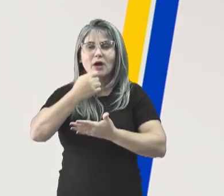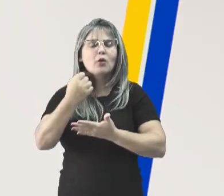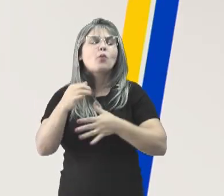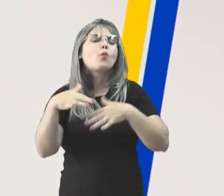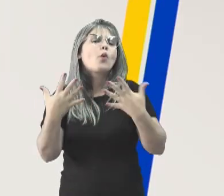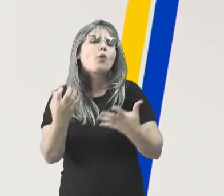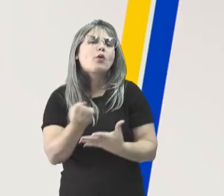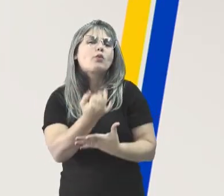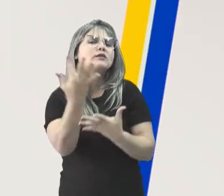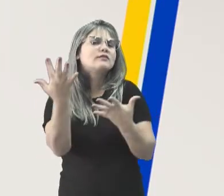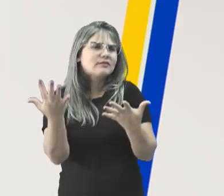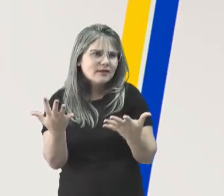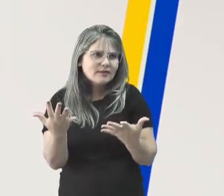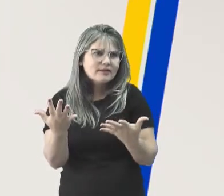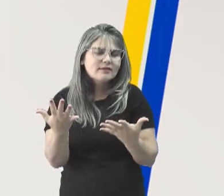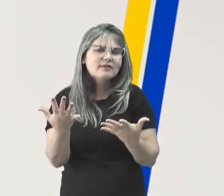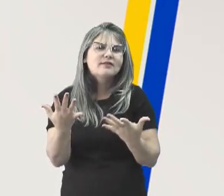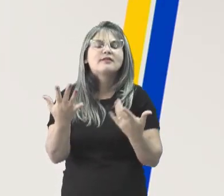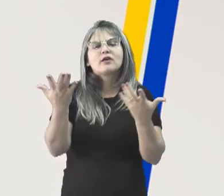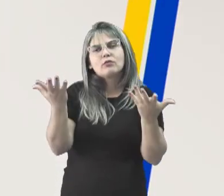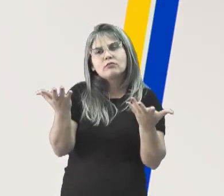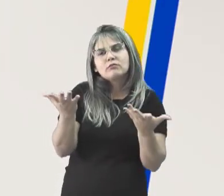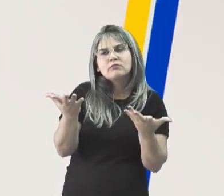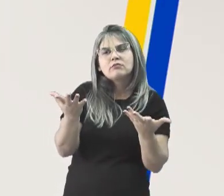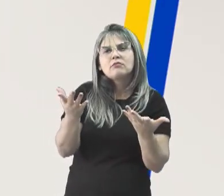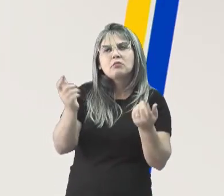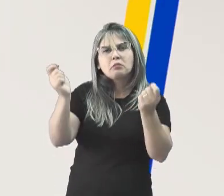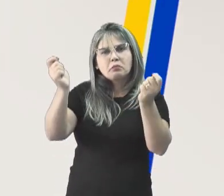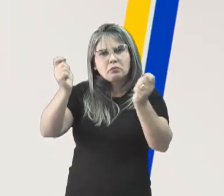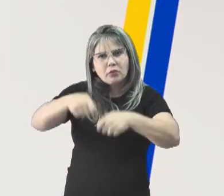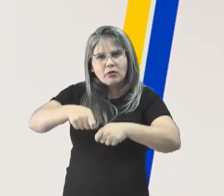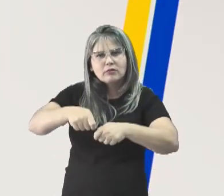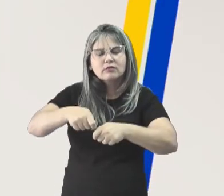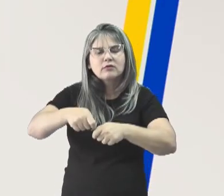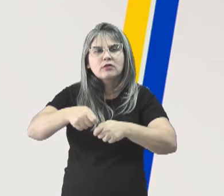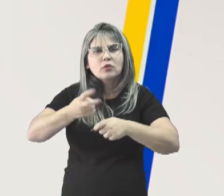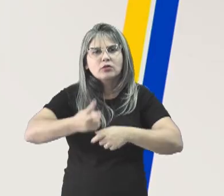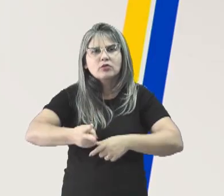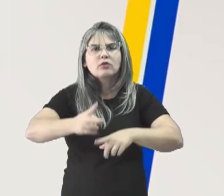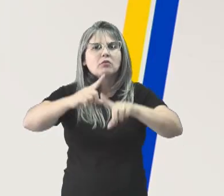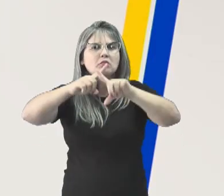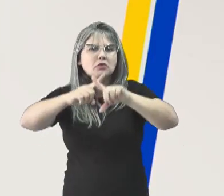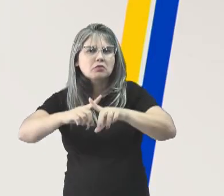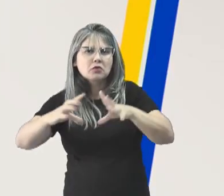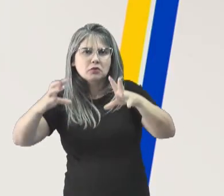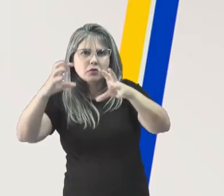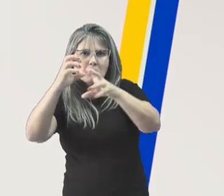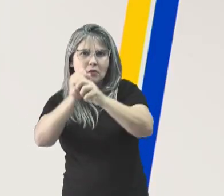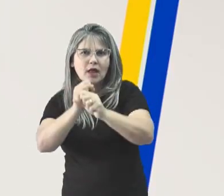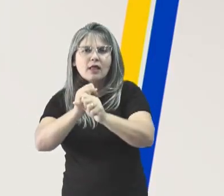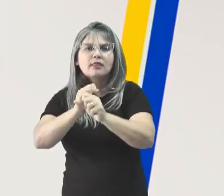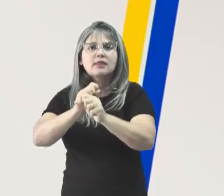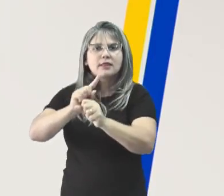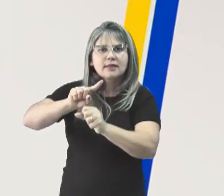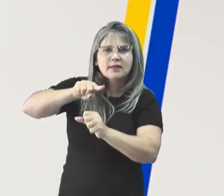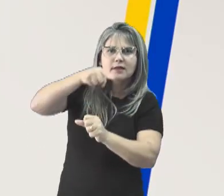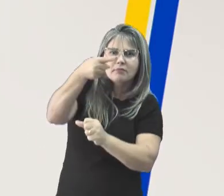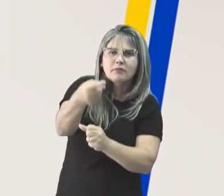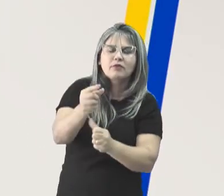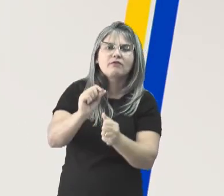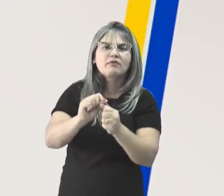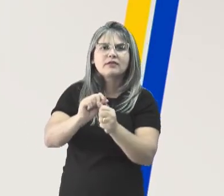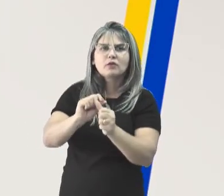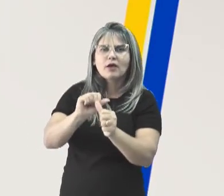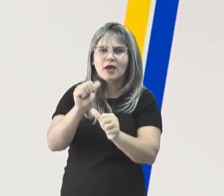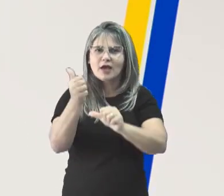ou transformar logo para decilitros ou fazer a multiplicação já que ele quer o total de 30 dias, e